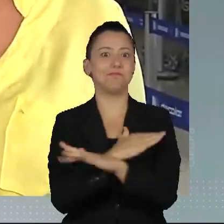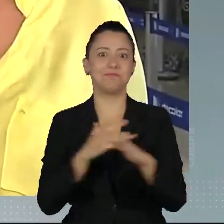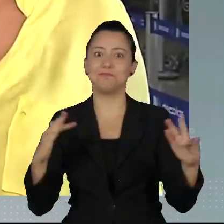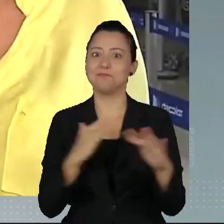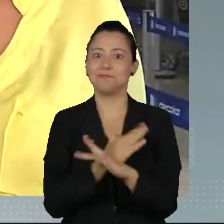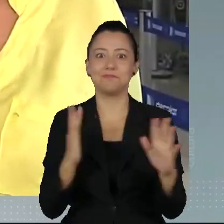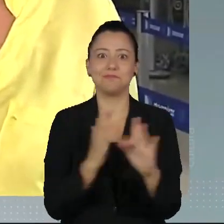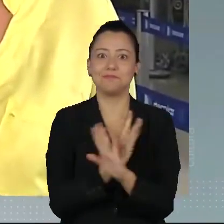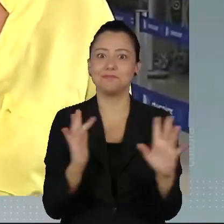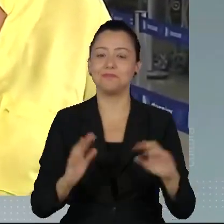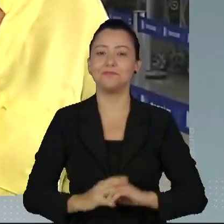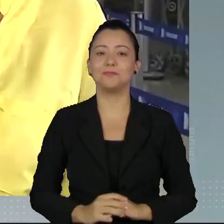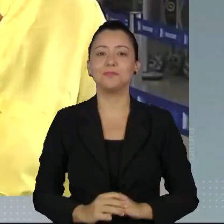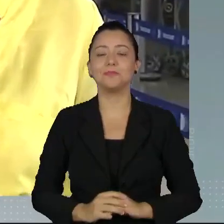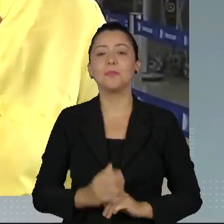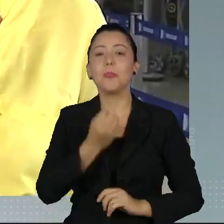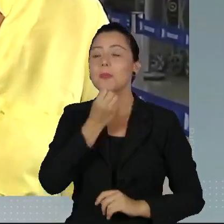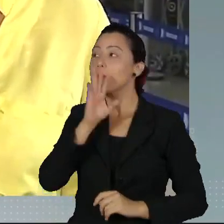Adriana.